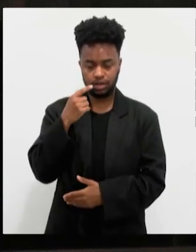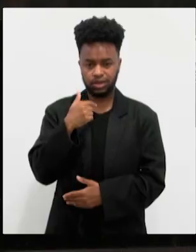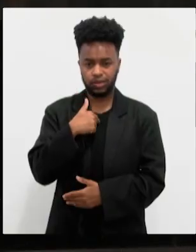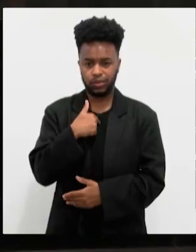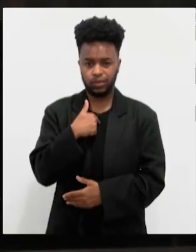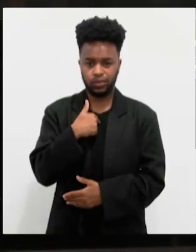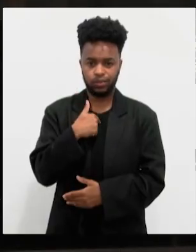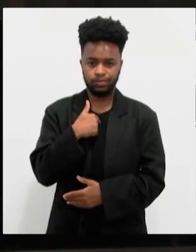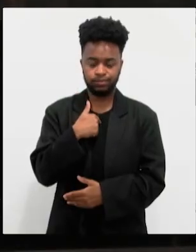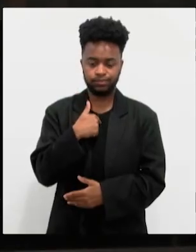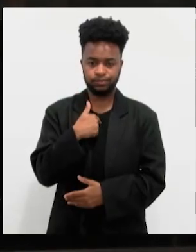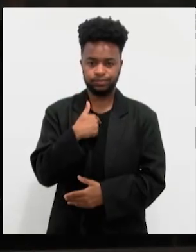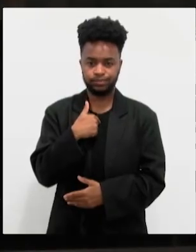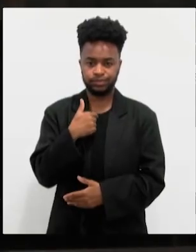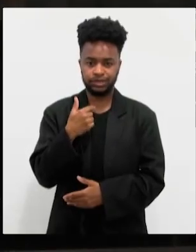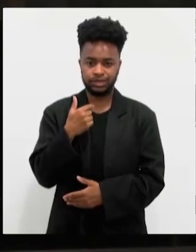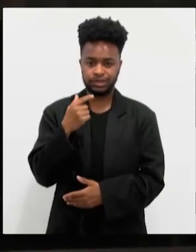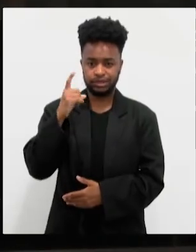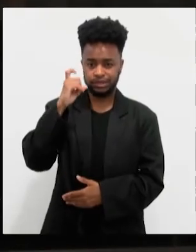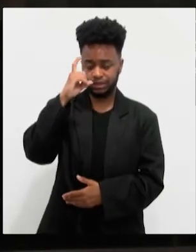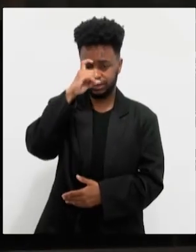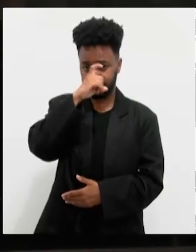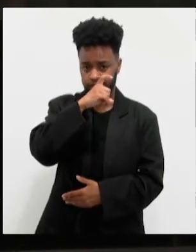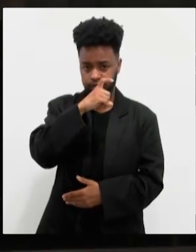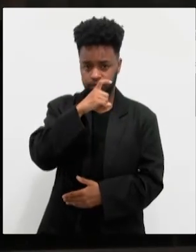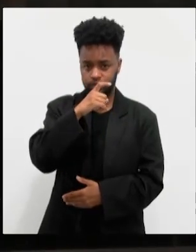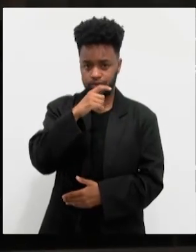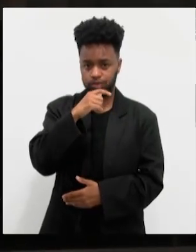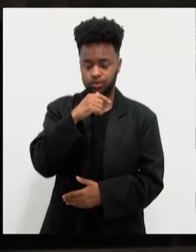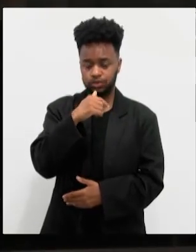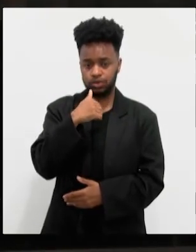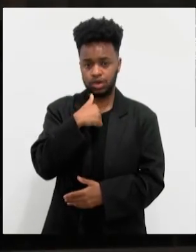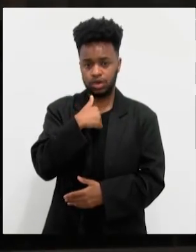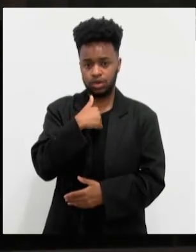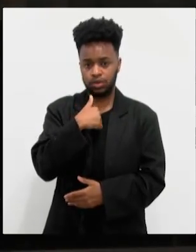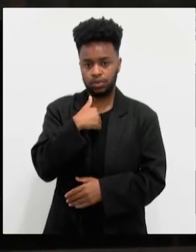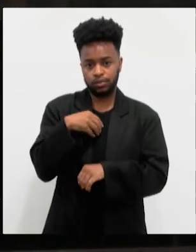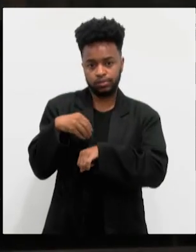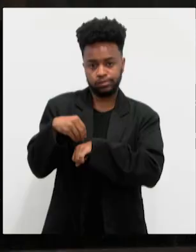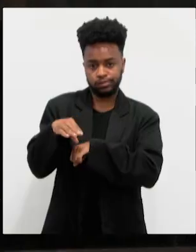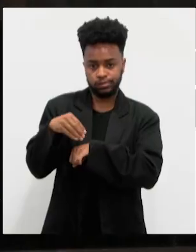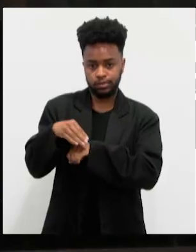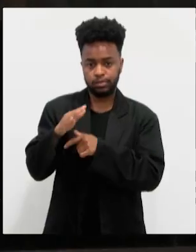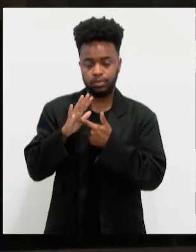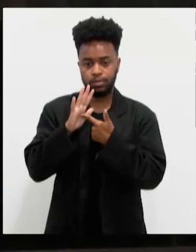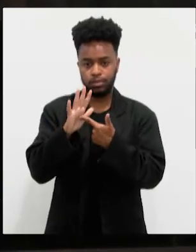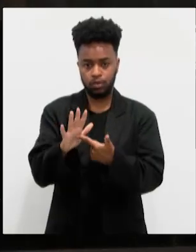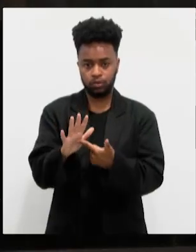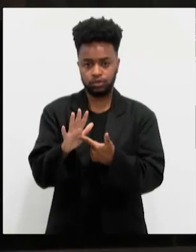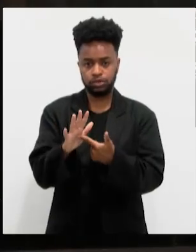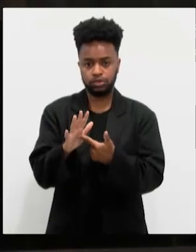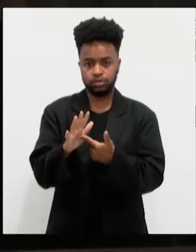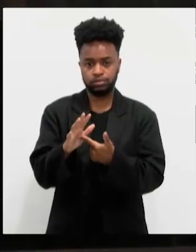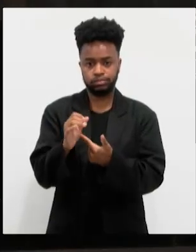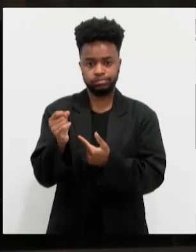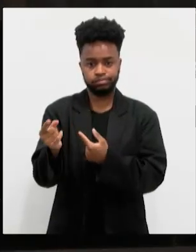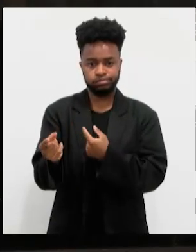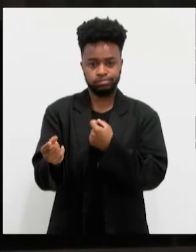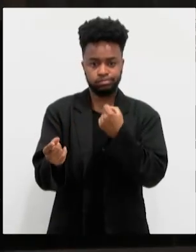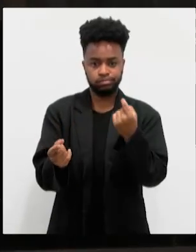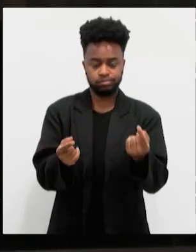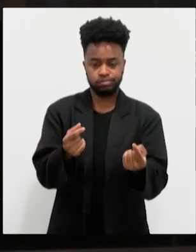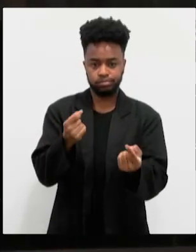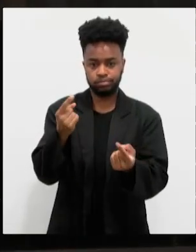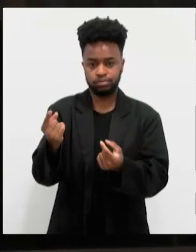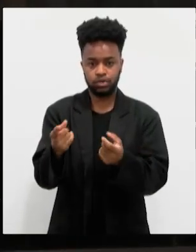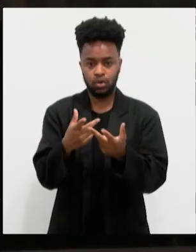dificilmente eu trago aqui casos isolados que